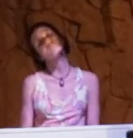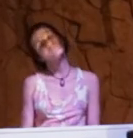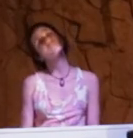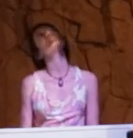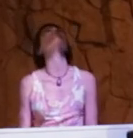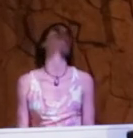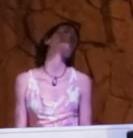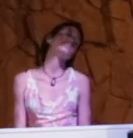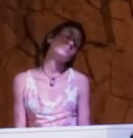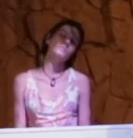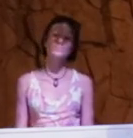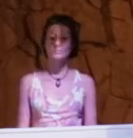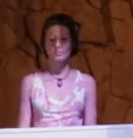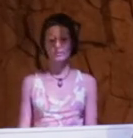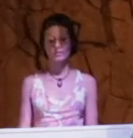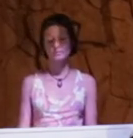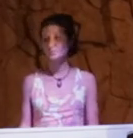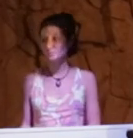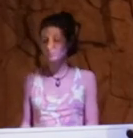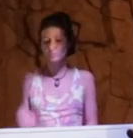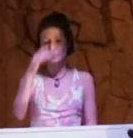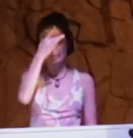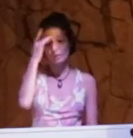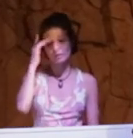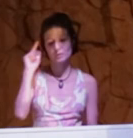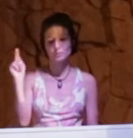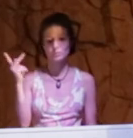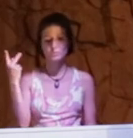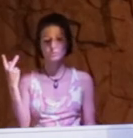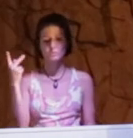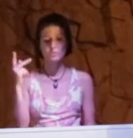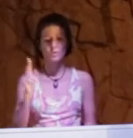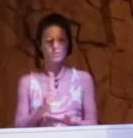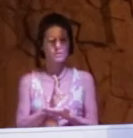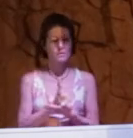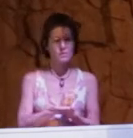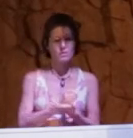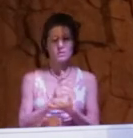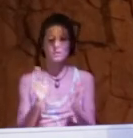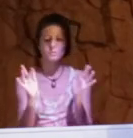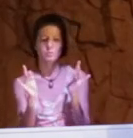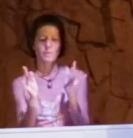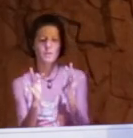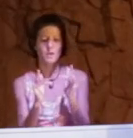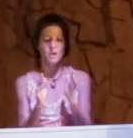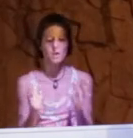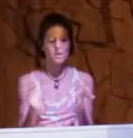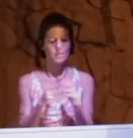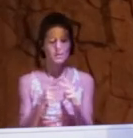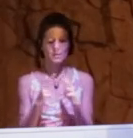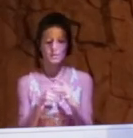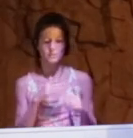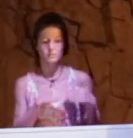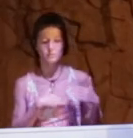o outro e ele acabava cometendo, né, ali vou chamar de crime, para resumir a história. E lançou ali para